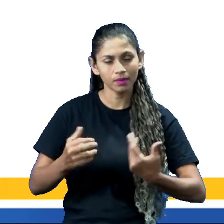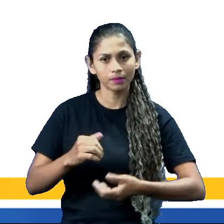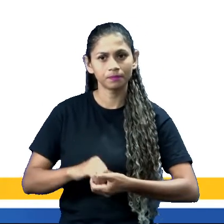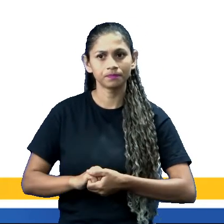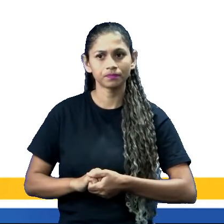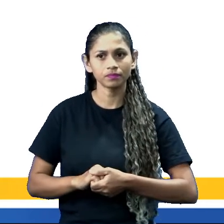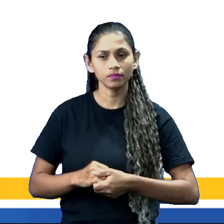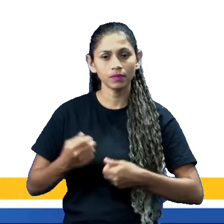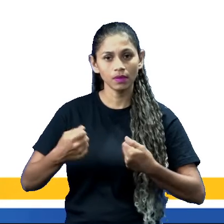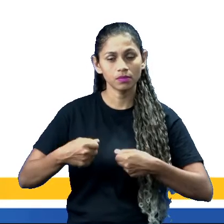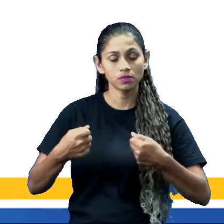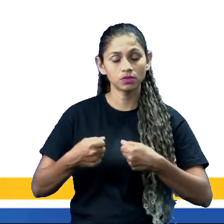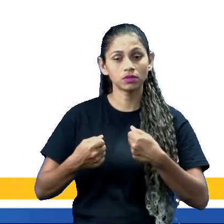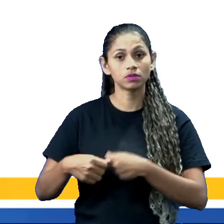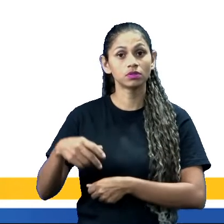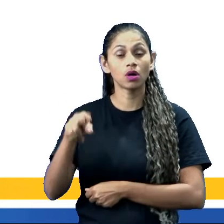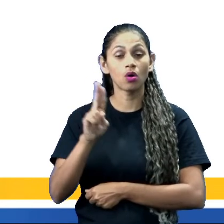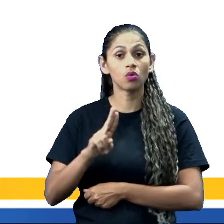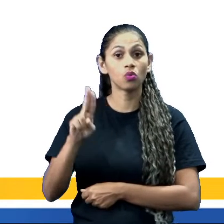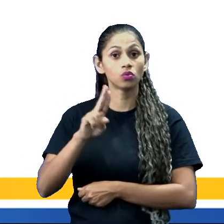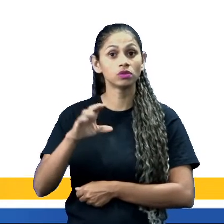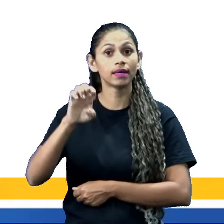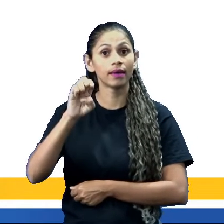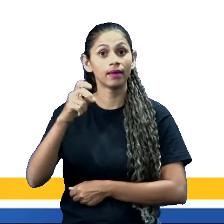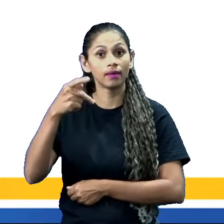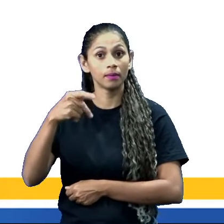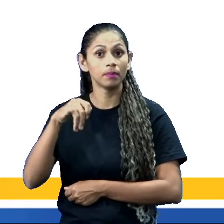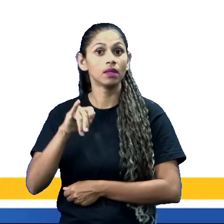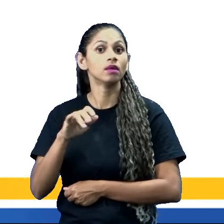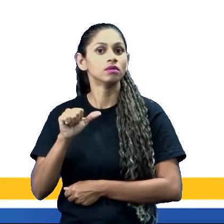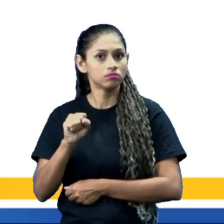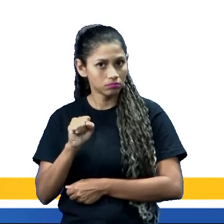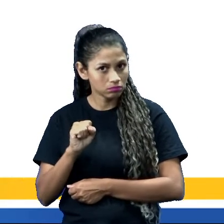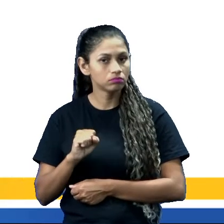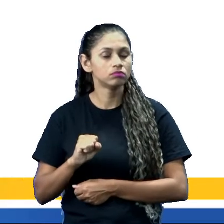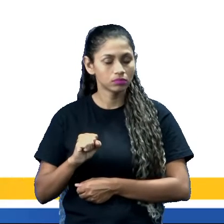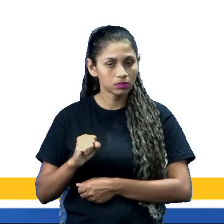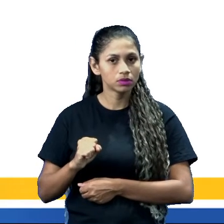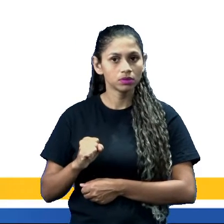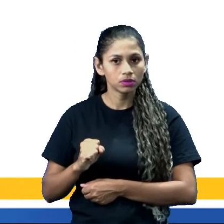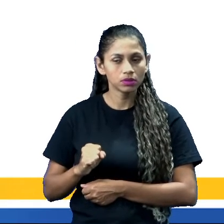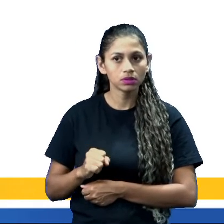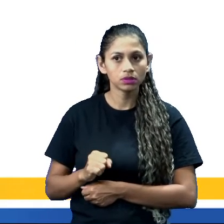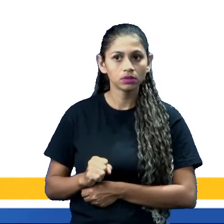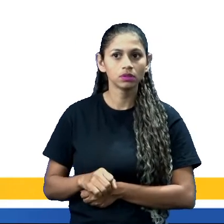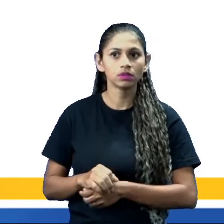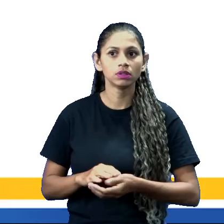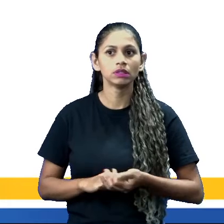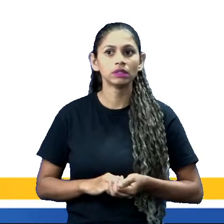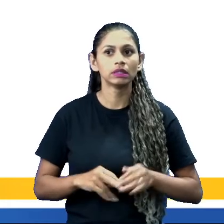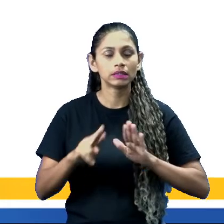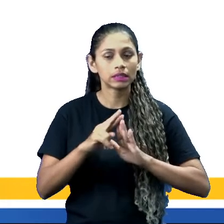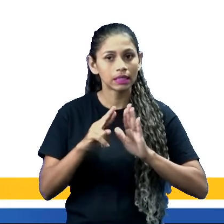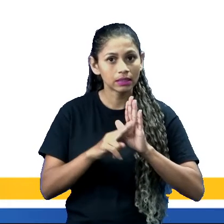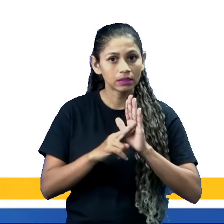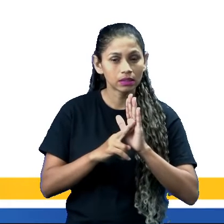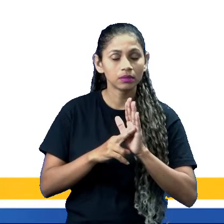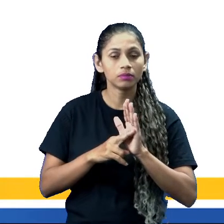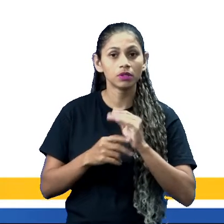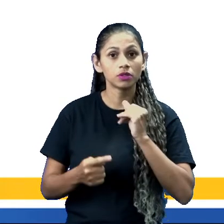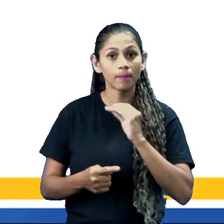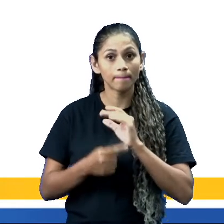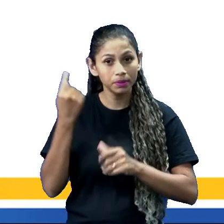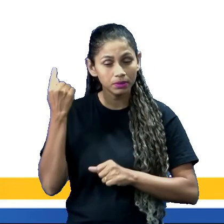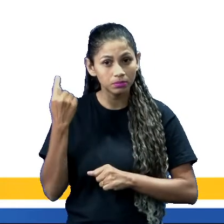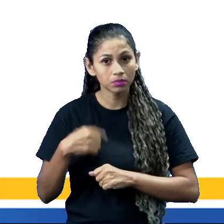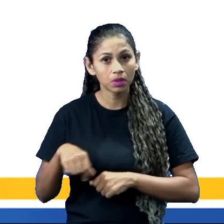né, os EPIs, e também sempre estar ciente em relação aos procedimentos de primeiros socorros ali quando ocorre esse tipo de